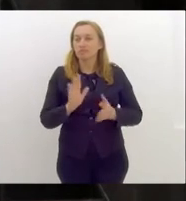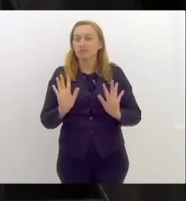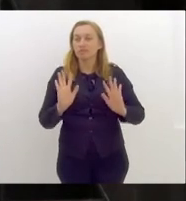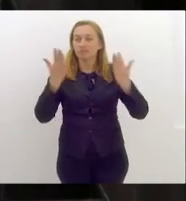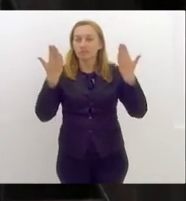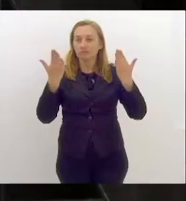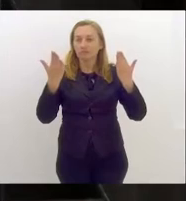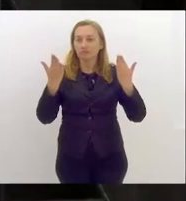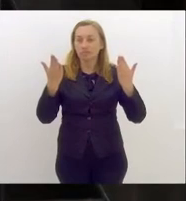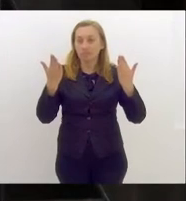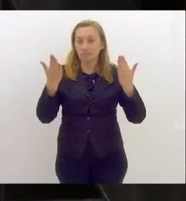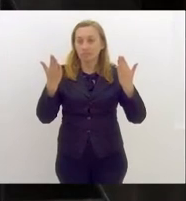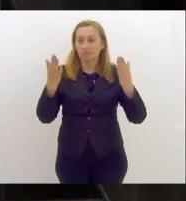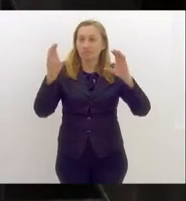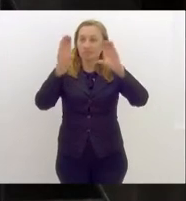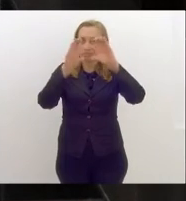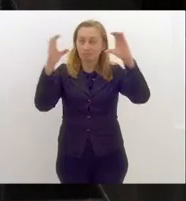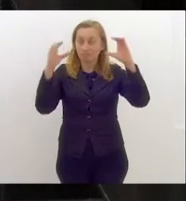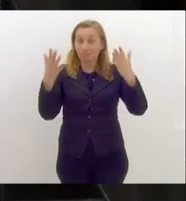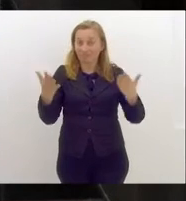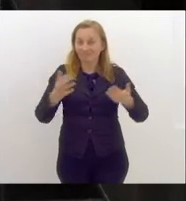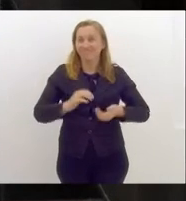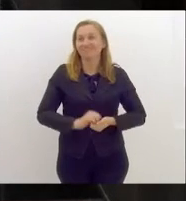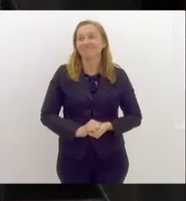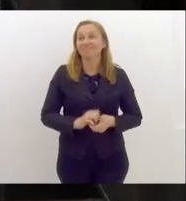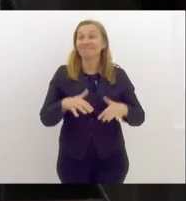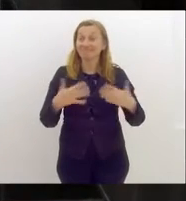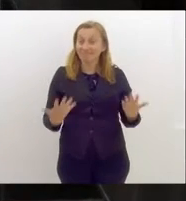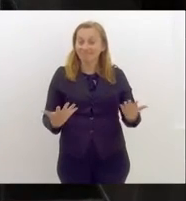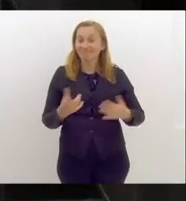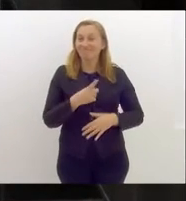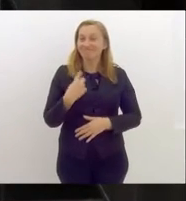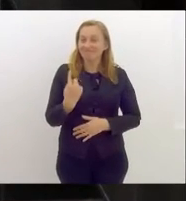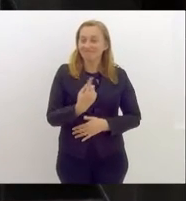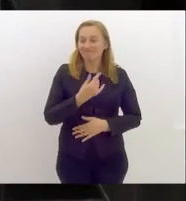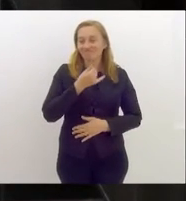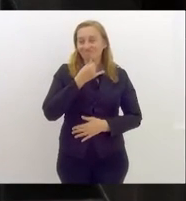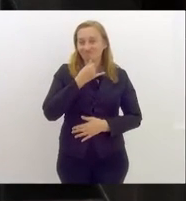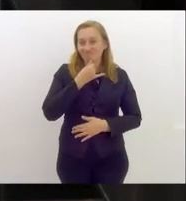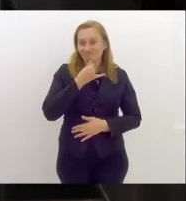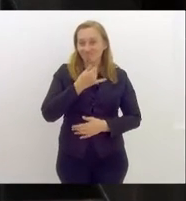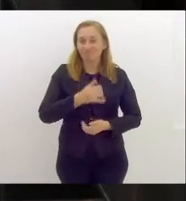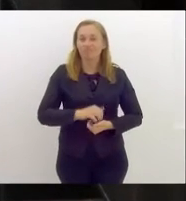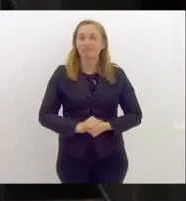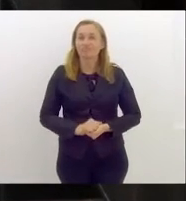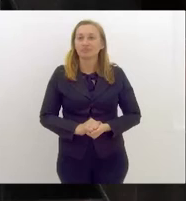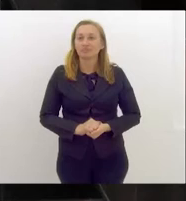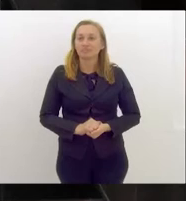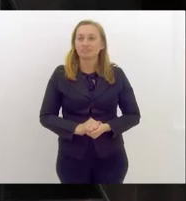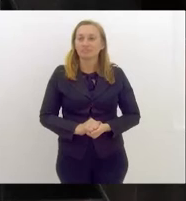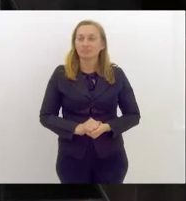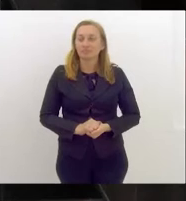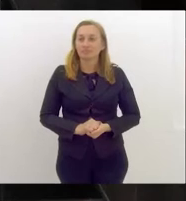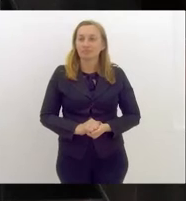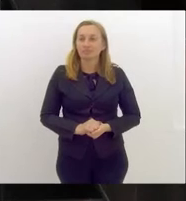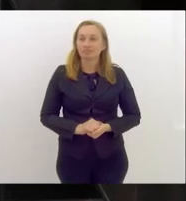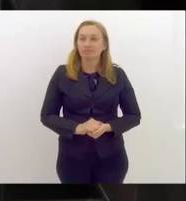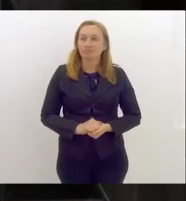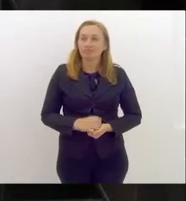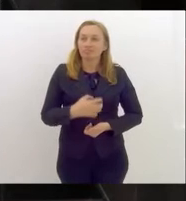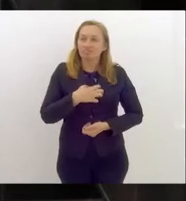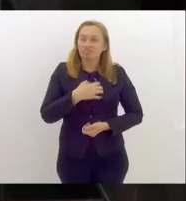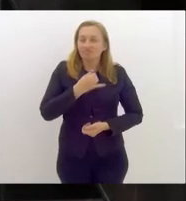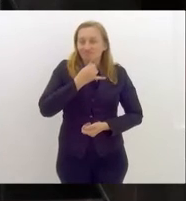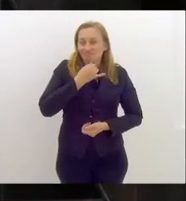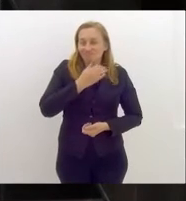céu vai fazer uma festa no interior do céu então a gente fica triste a gente sente um aperto no coração